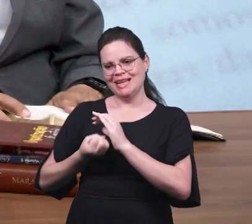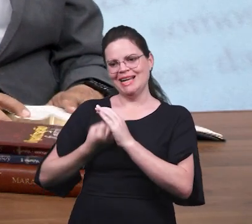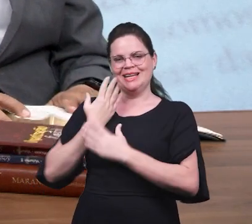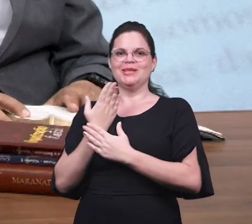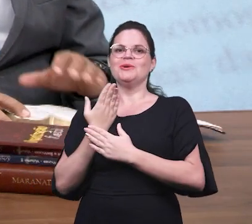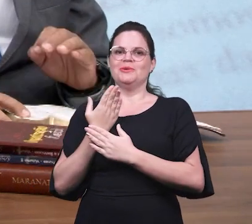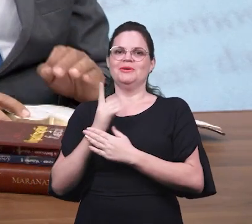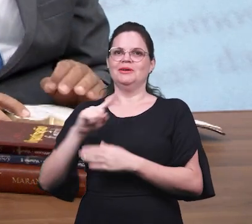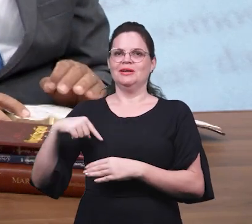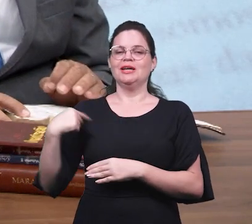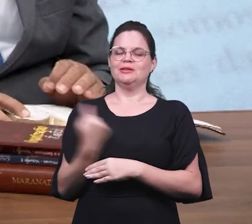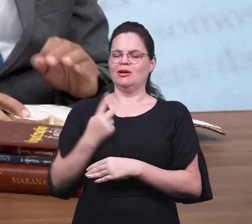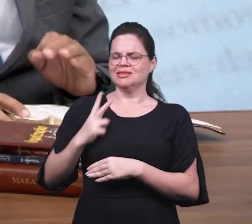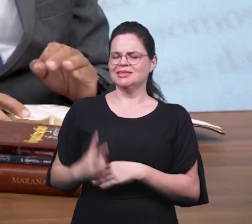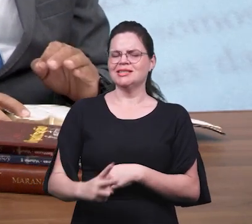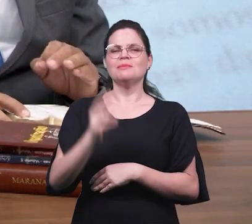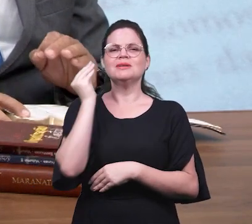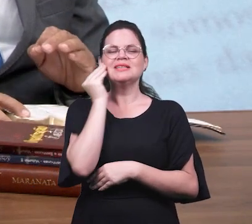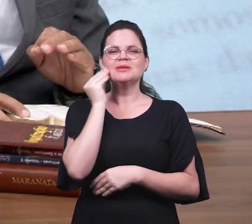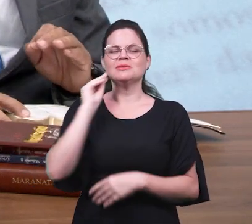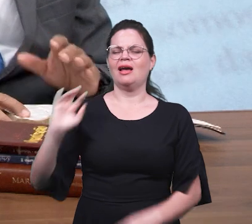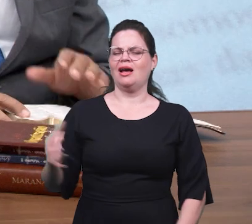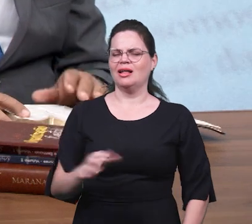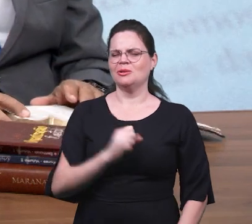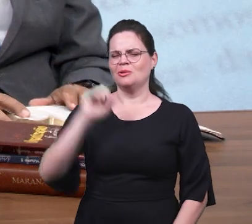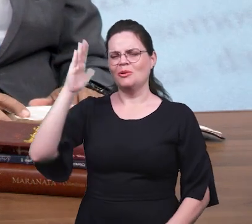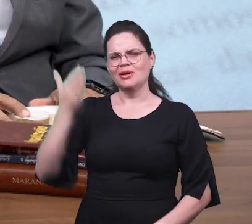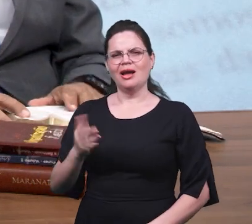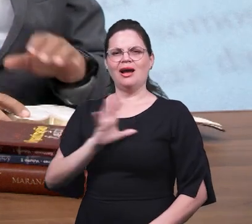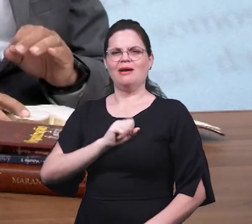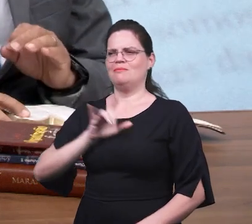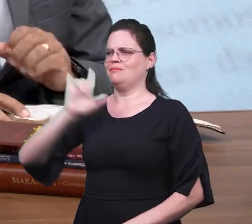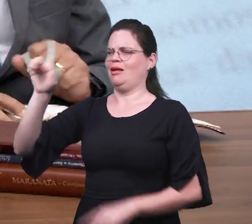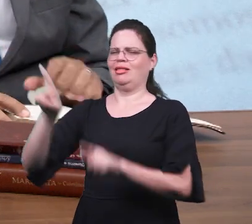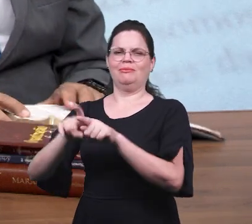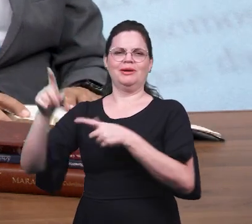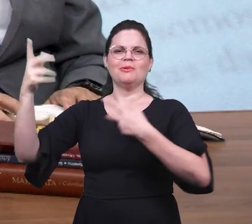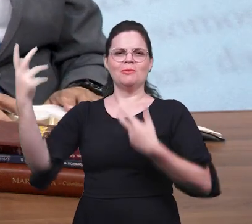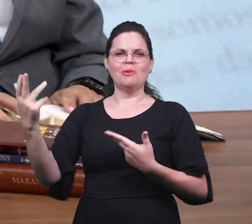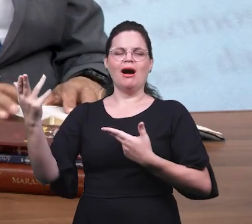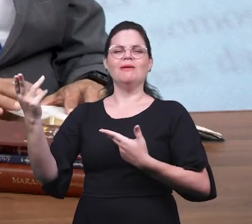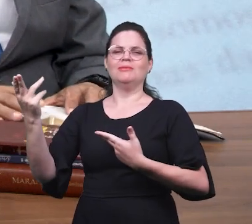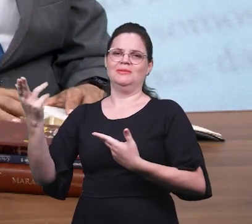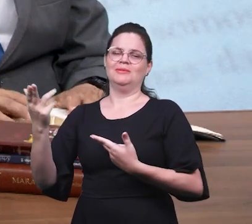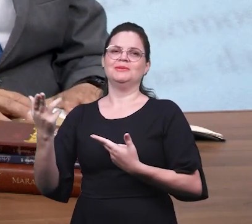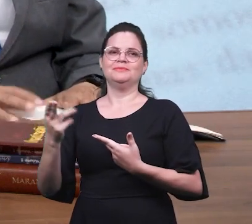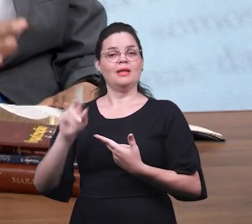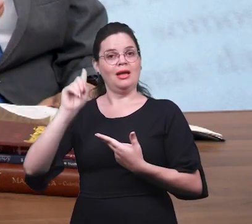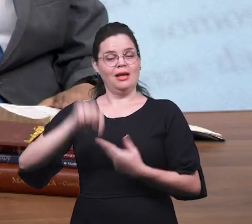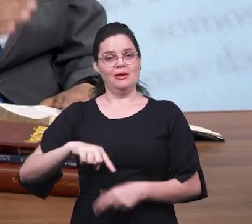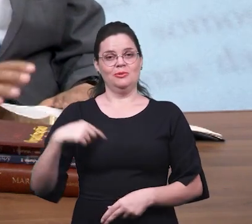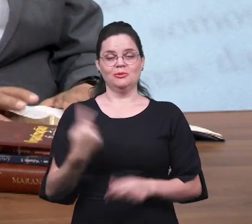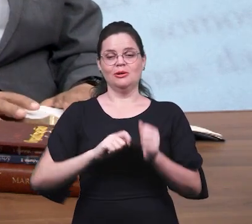corresponder com adoração e amor recíproco. Esse é o segredo que desvenda